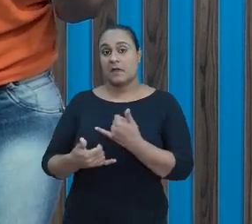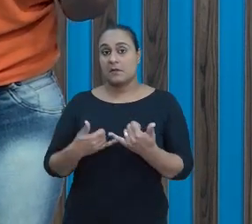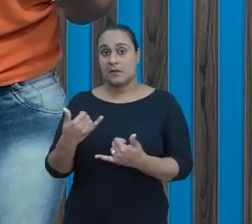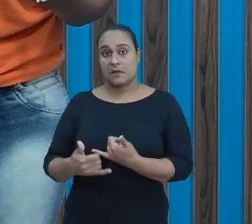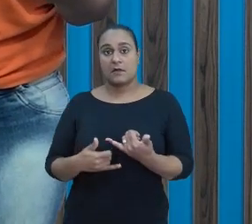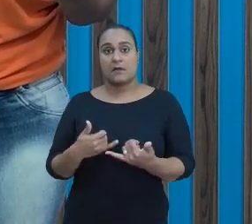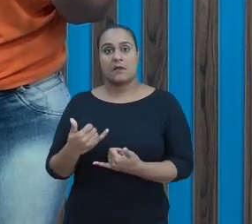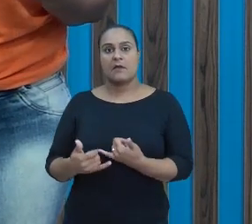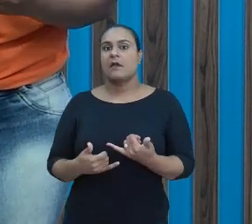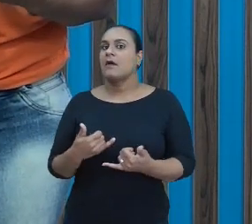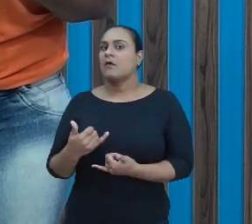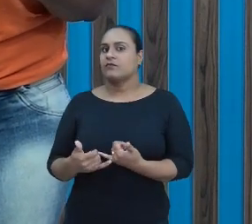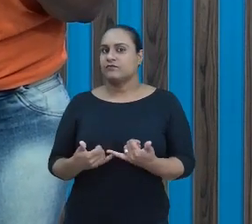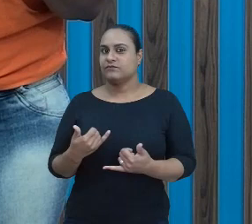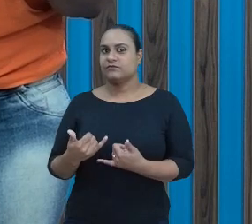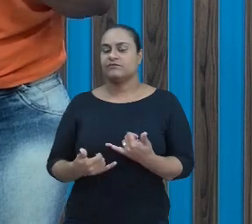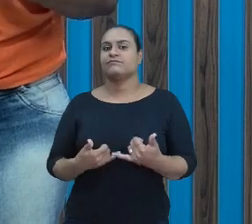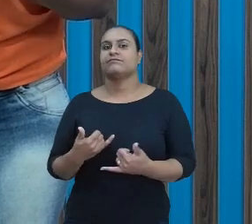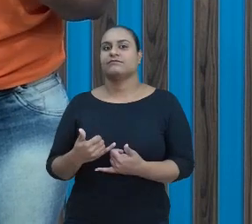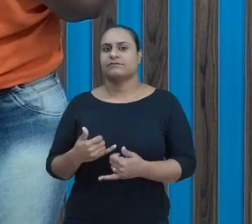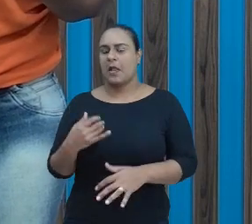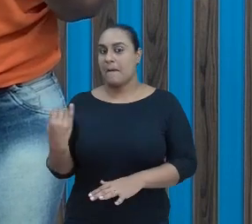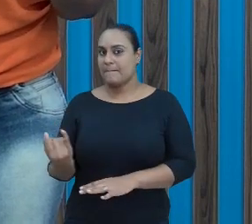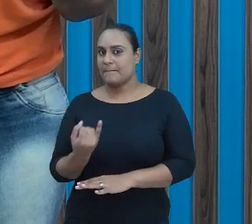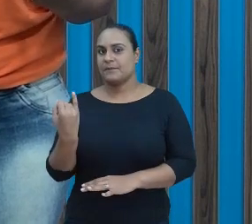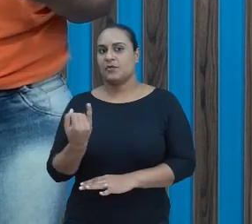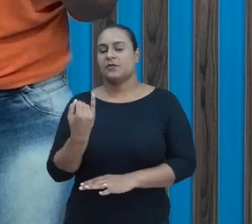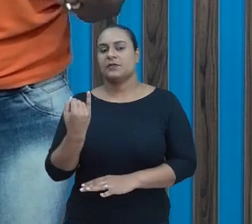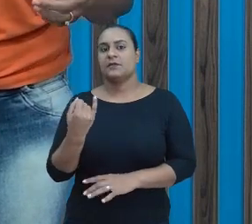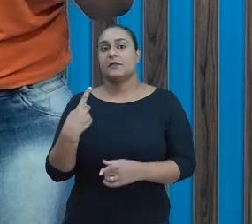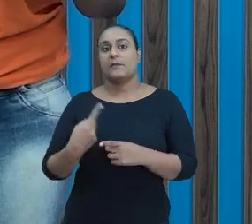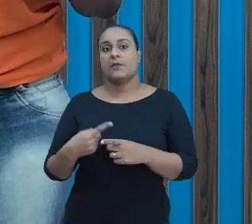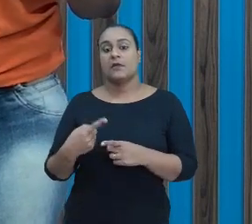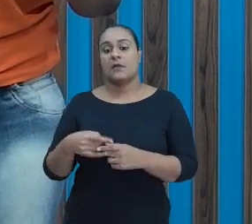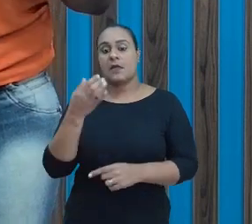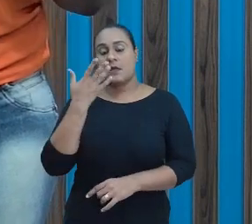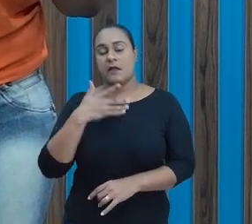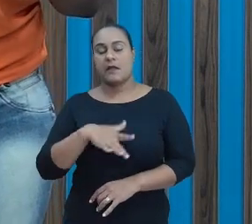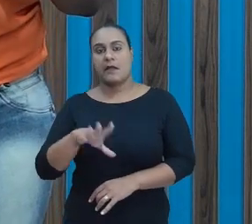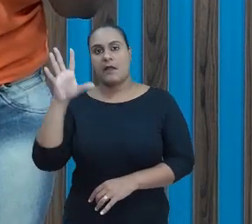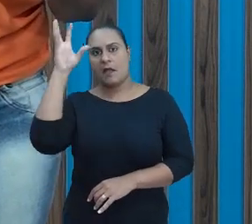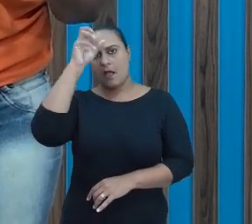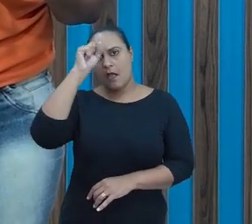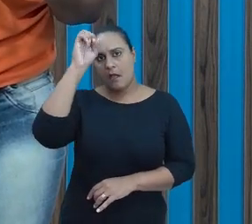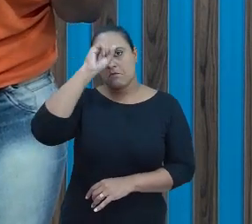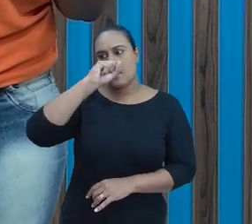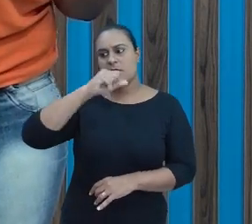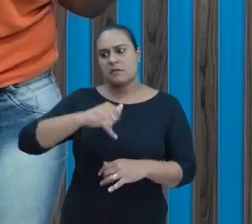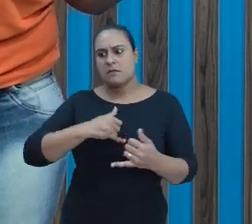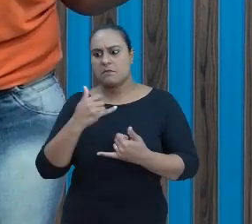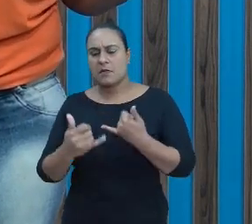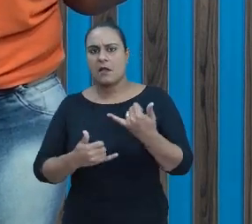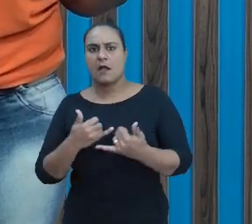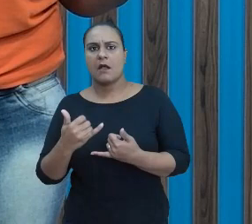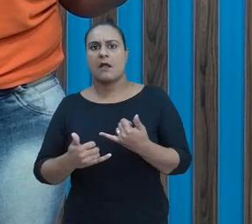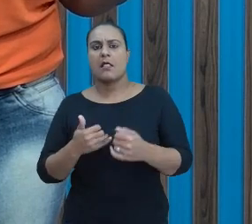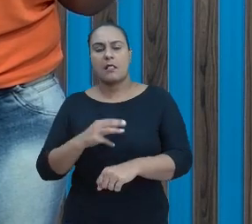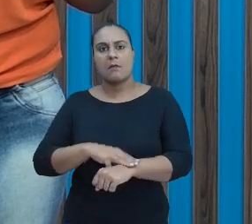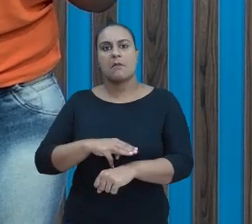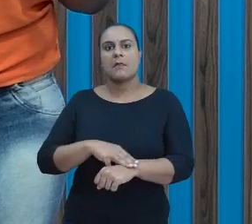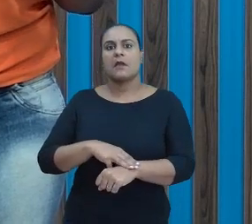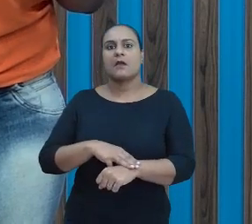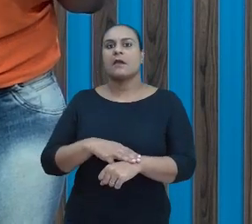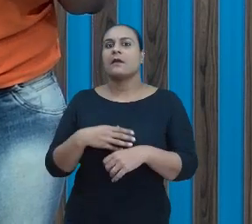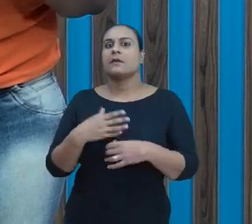Brincando é algo de muita importância, porque as crianças aprendem brincando. Eles aprendem brincando,